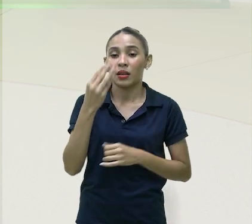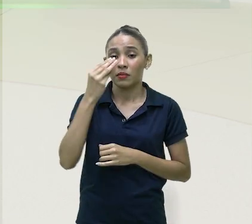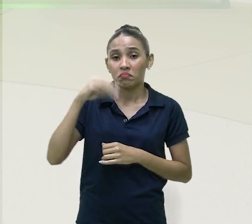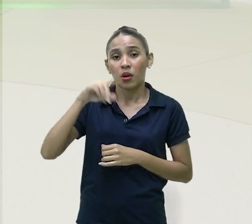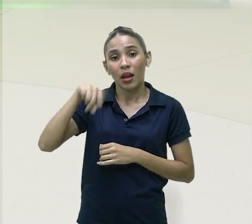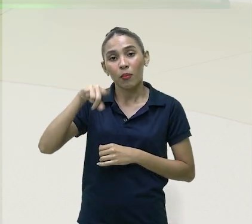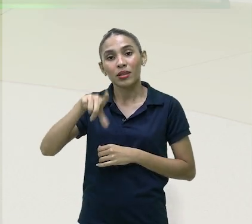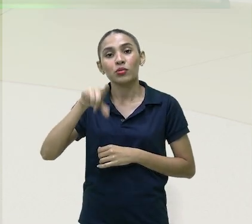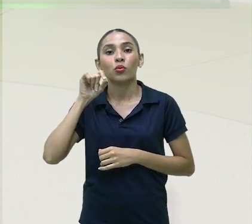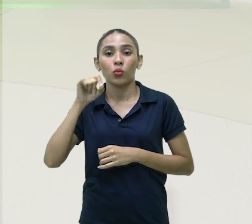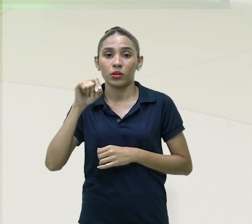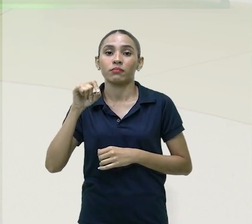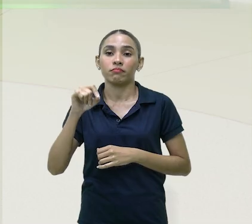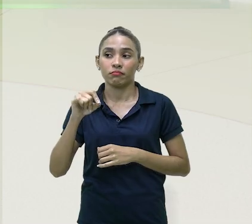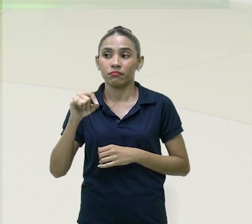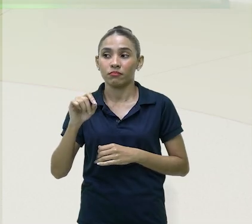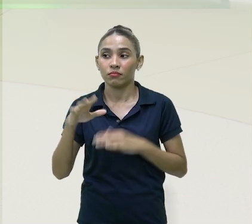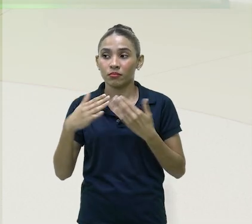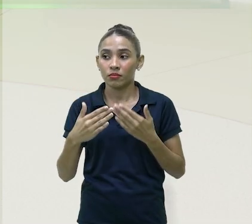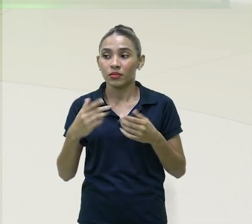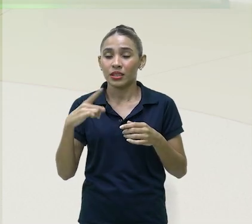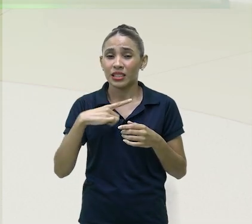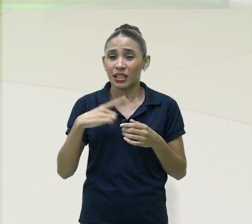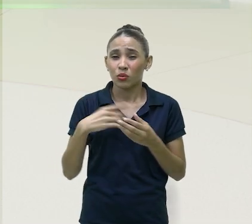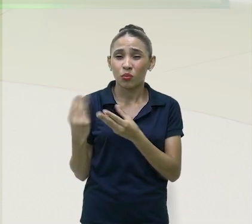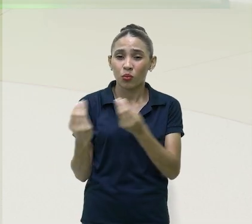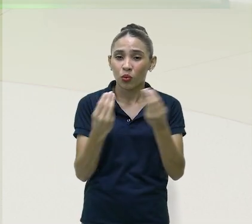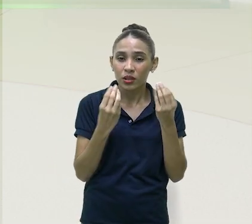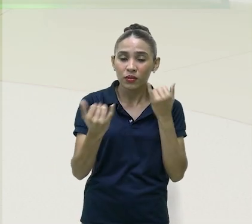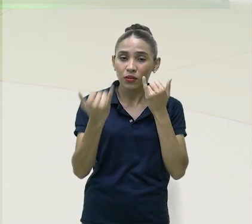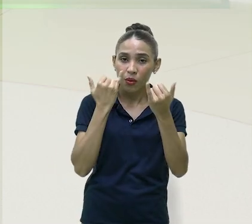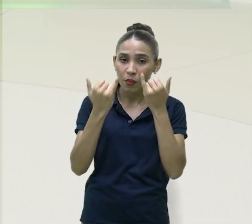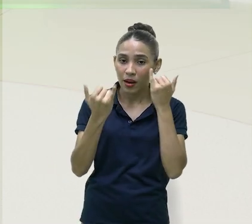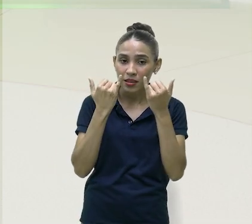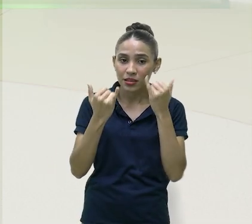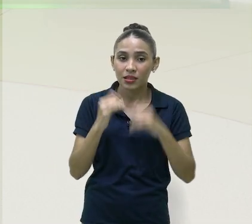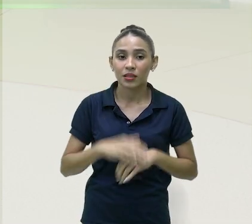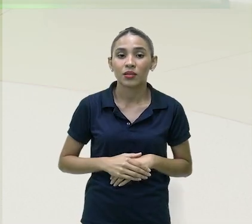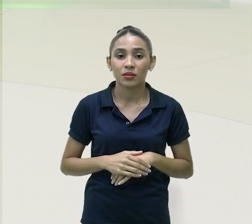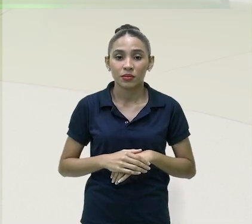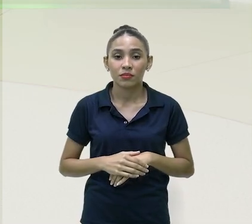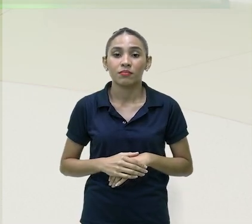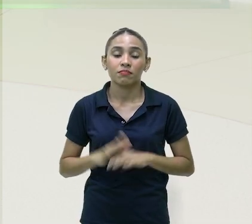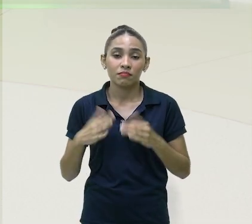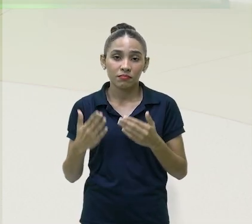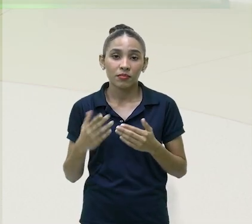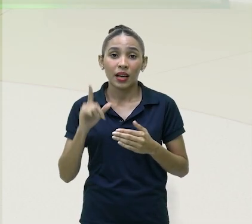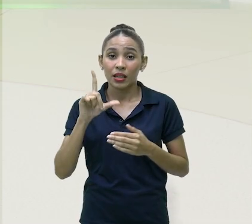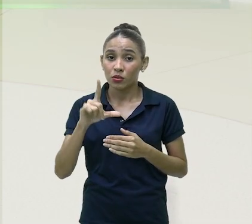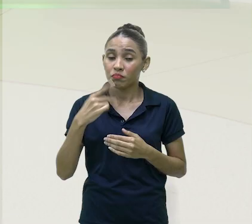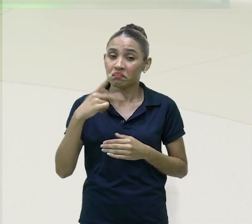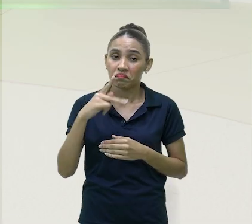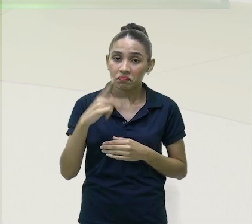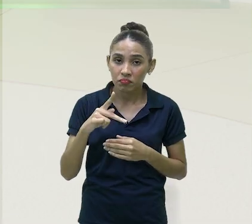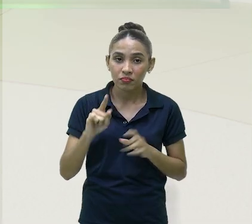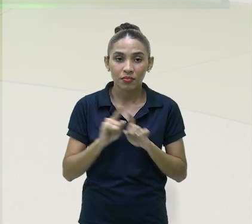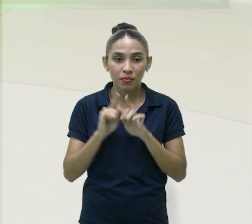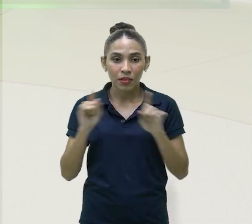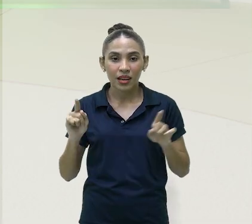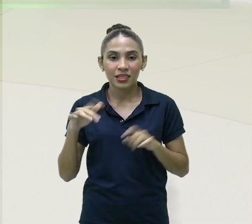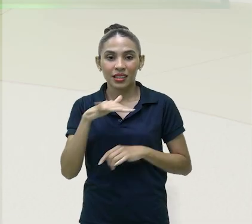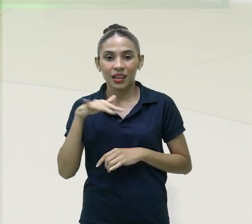uma escolha, viu, gente? Né? Com tanta informação, manter-se ignorante é uma escolha sua. Mas